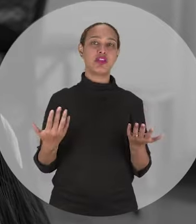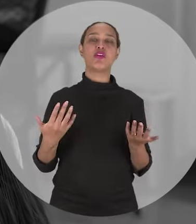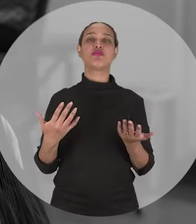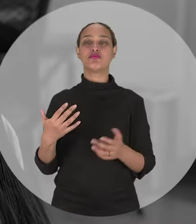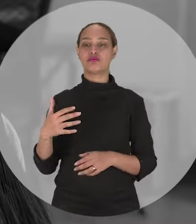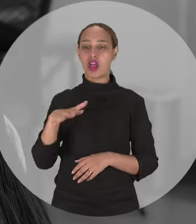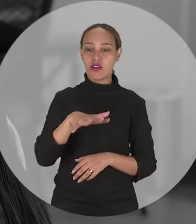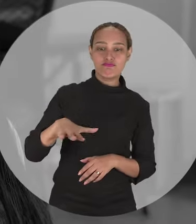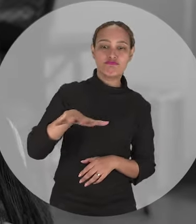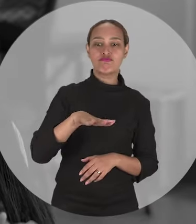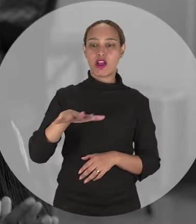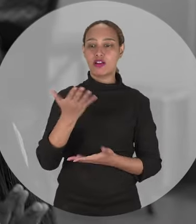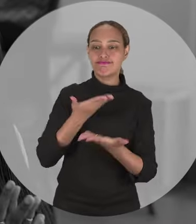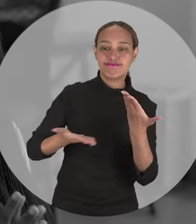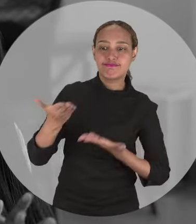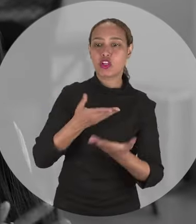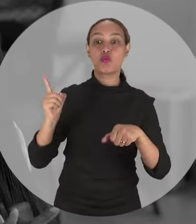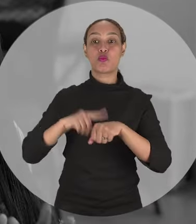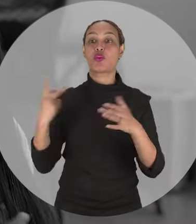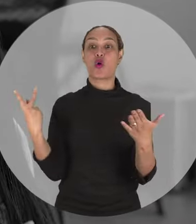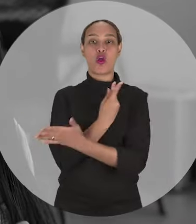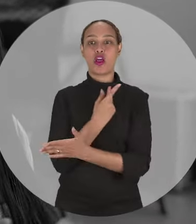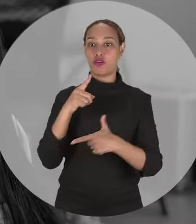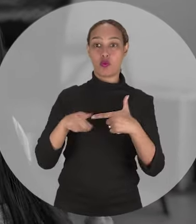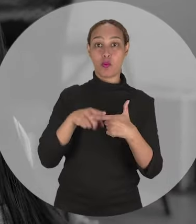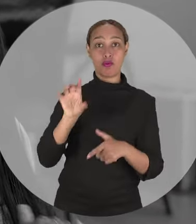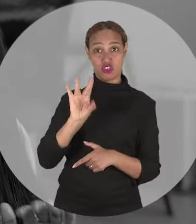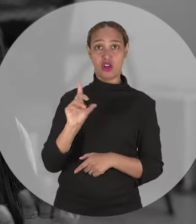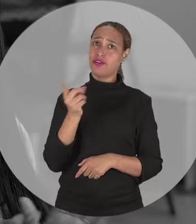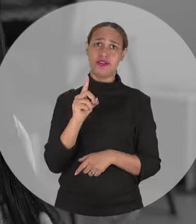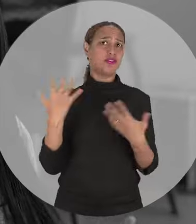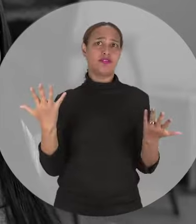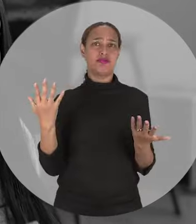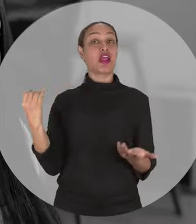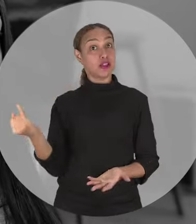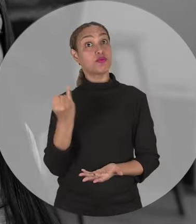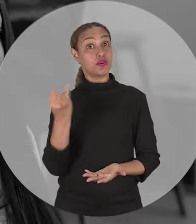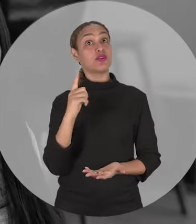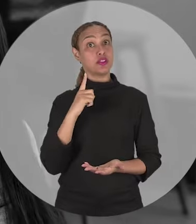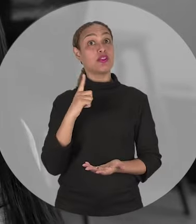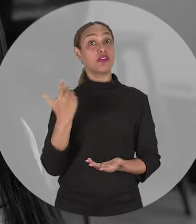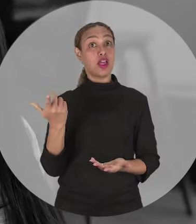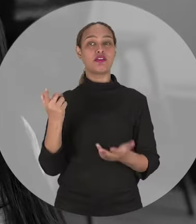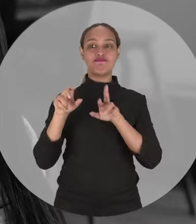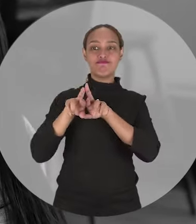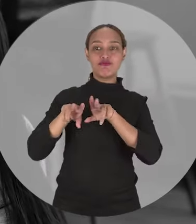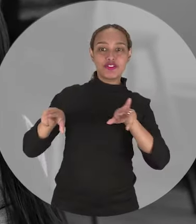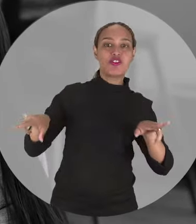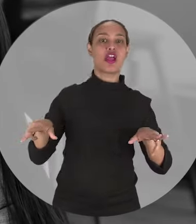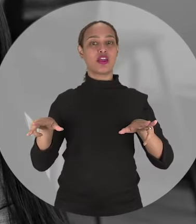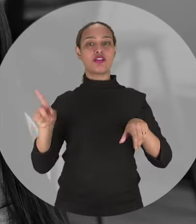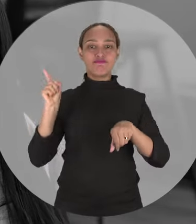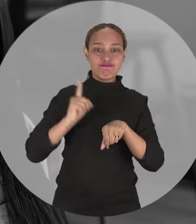Não basta o espaço de escuta no momento em que acontece um problema. É fundamental que haja